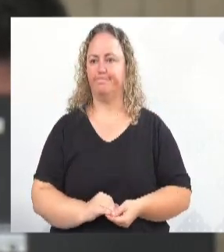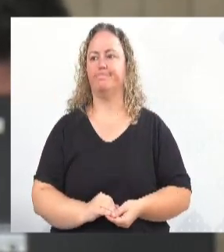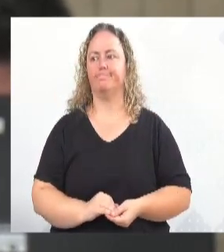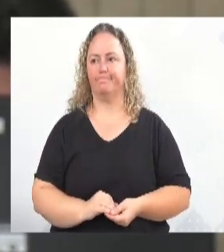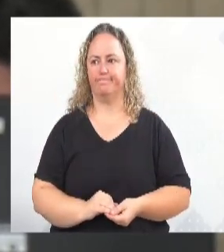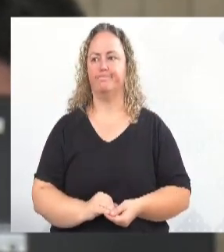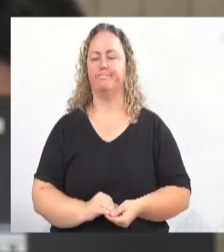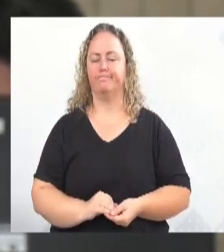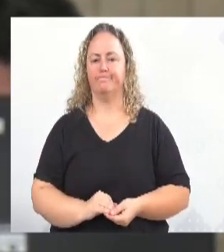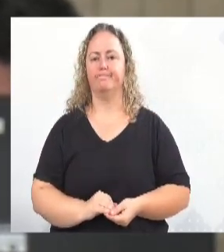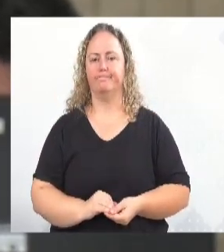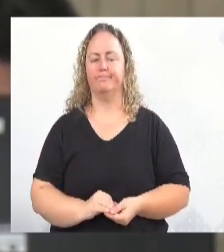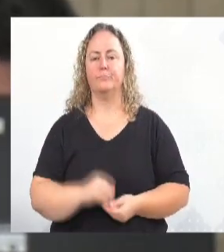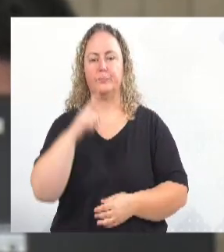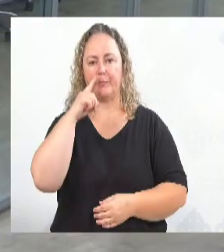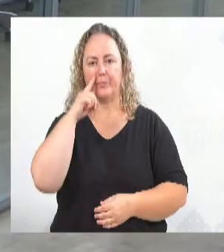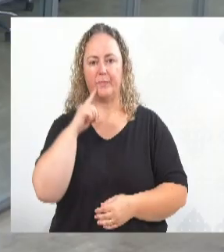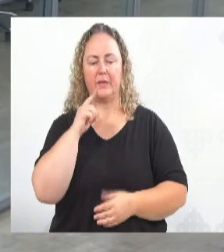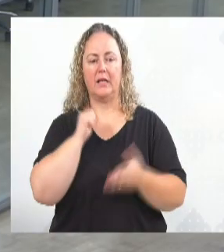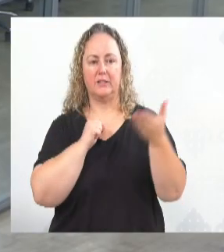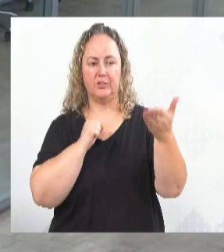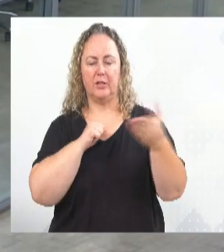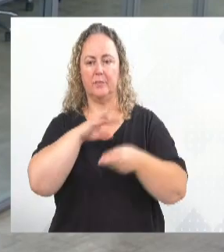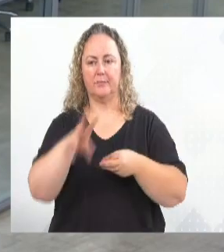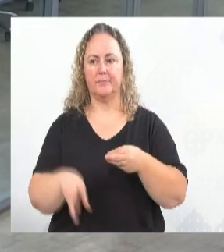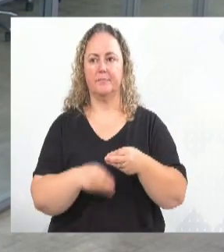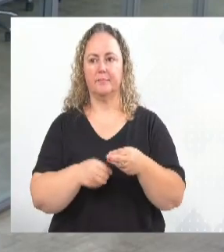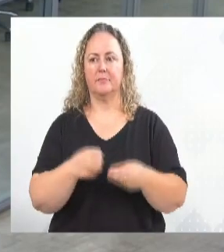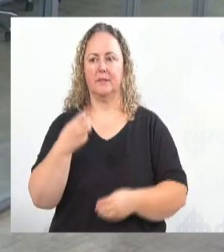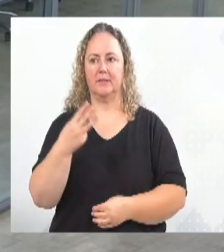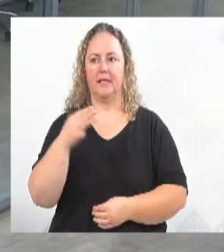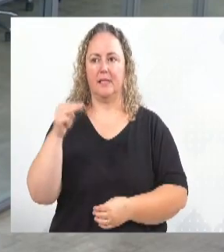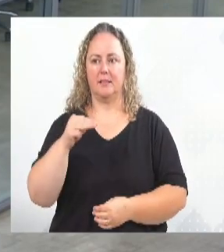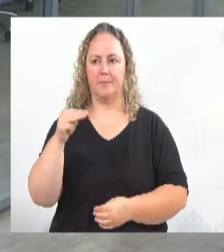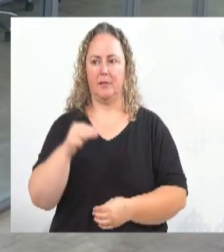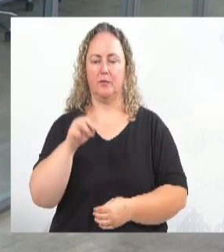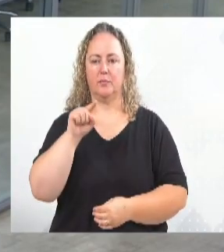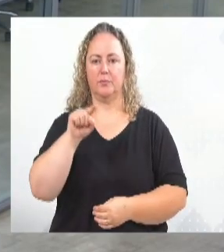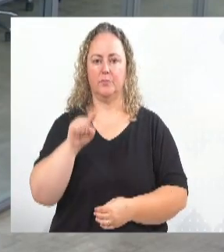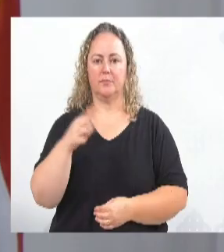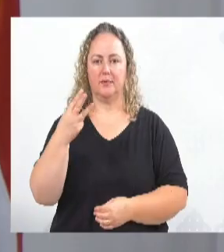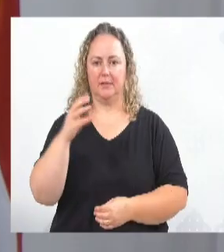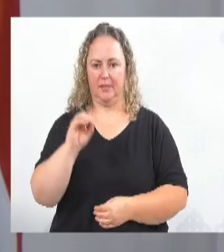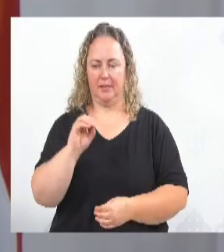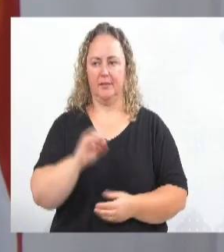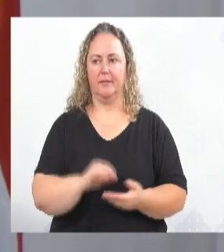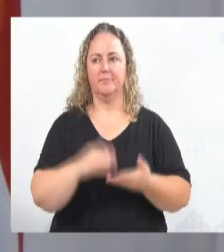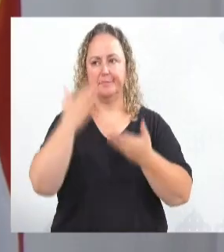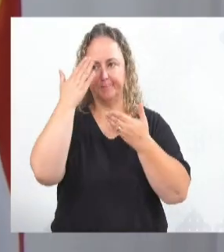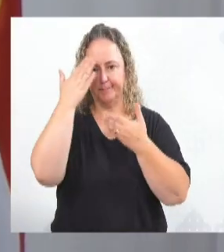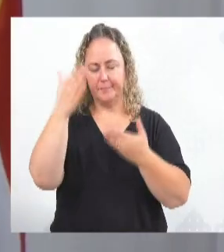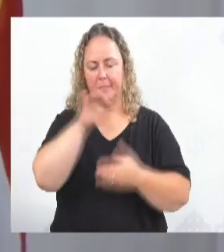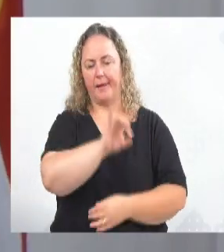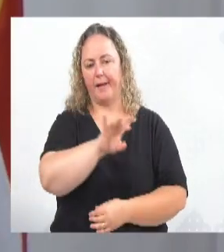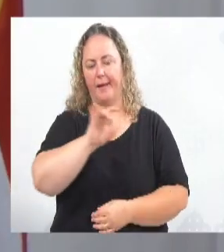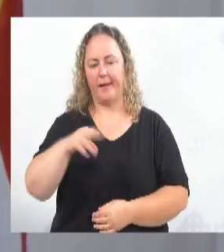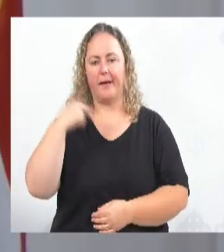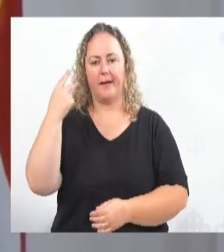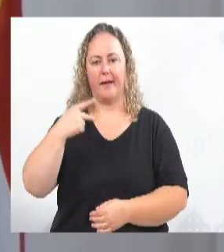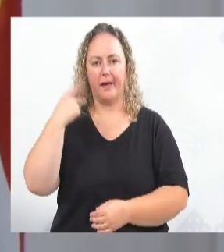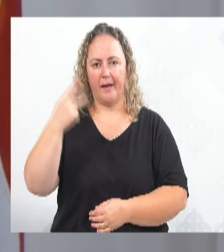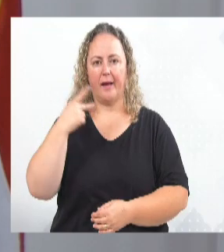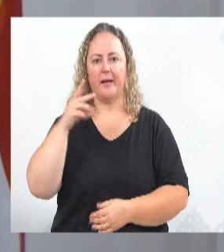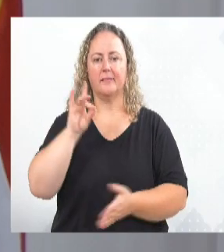Vereador Diego Nazato, em virtude dos 3 à parte, 3 minutos e 30 para Vossa Excelência poder concluir. Agradeço a cada um dos vereadores